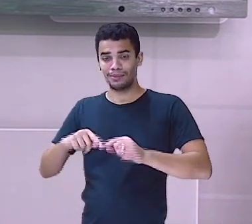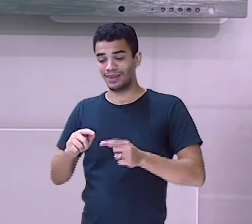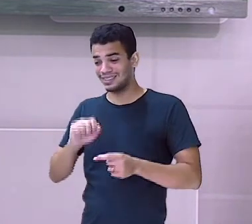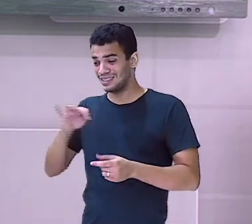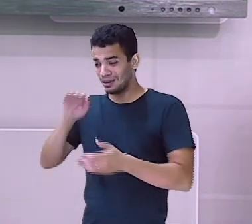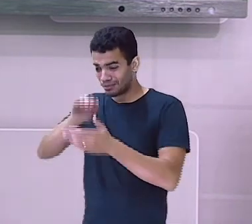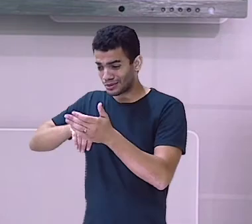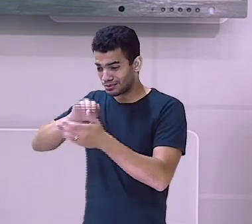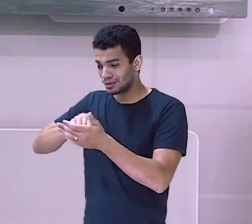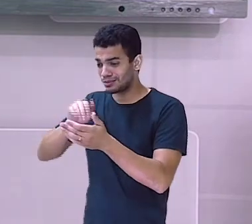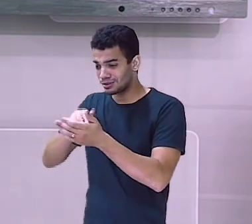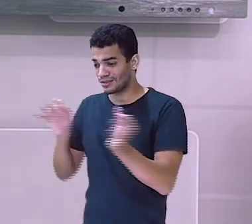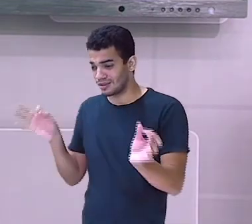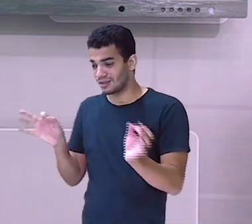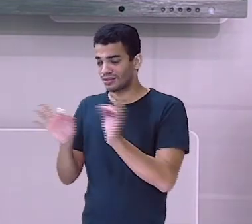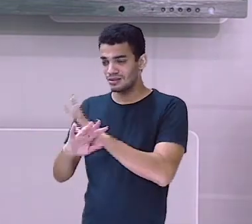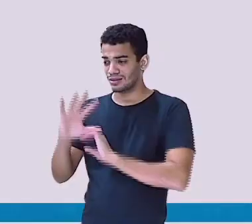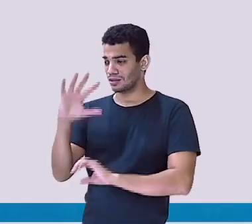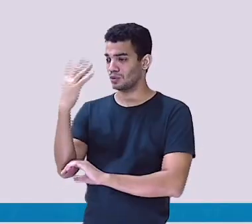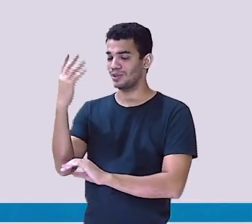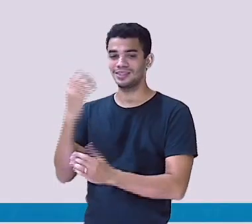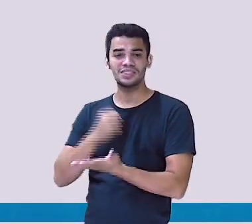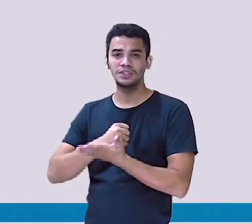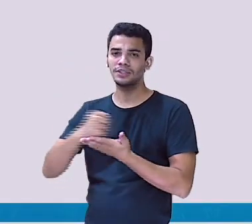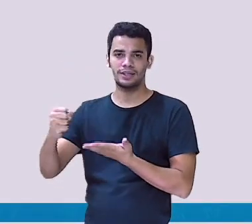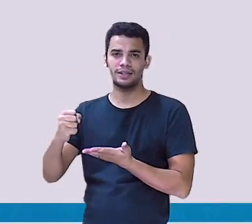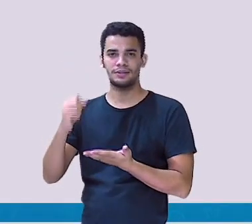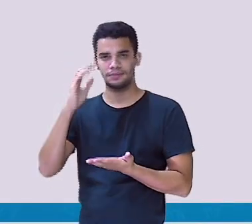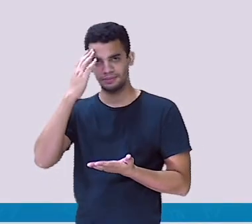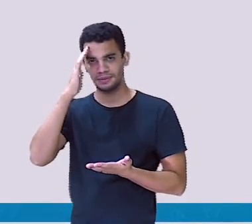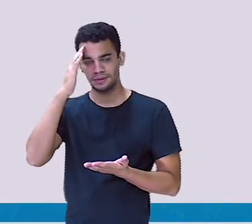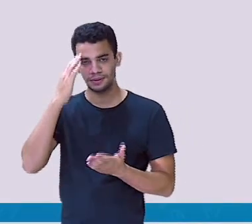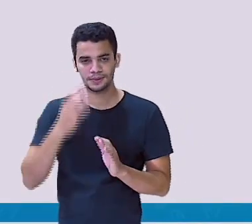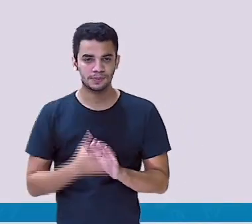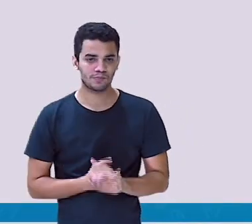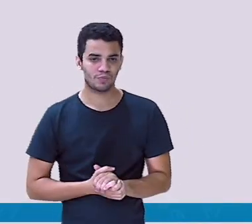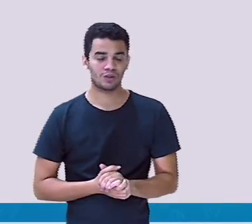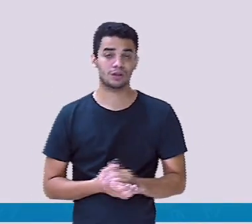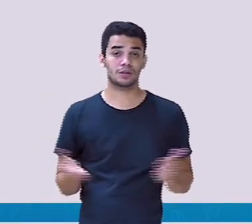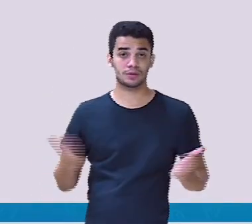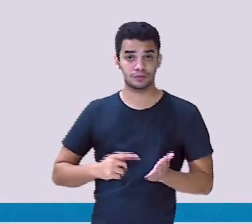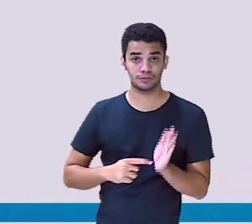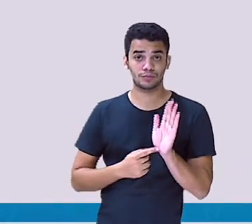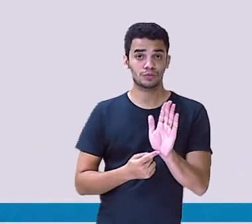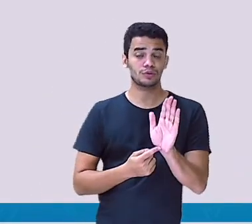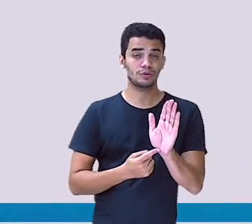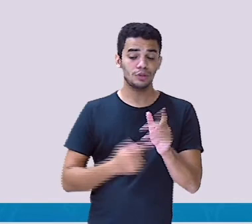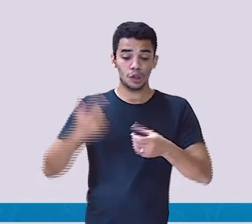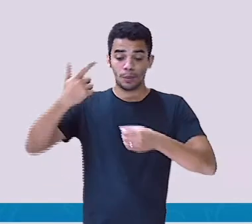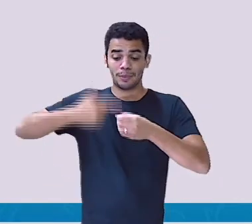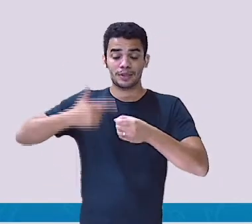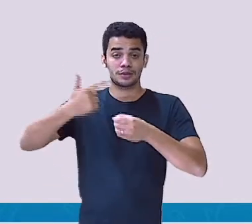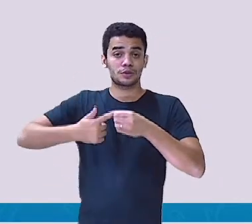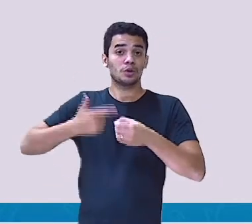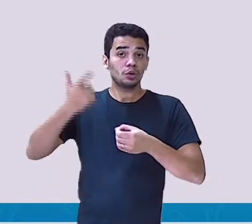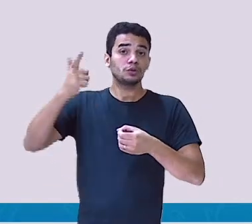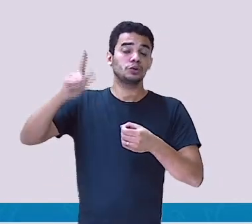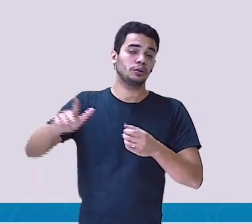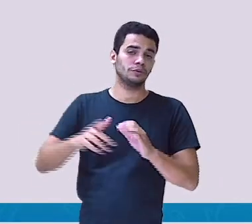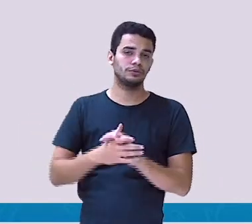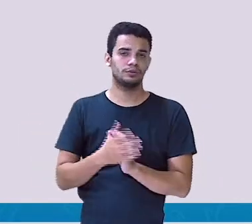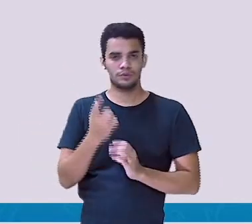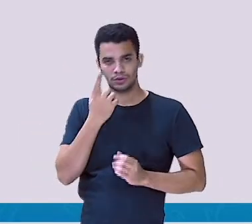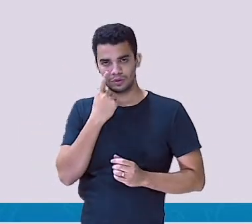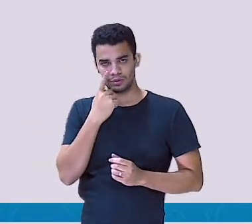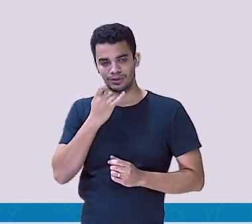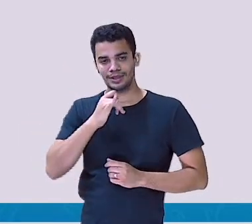natureza. E o petróleo, que eu queria retomar com vocês, ele tem a matéria-prima na fabricação,